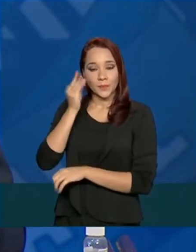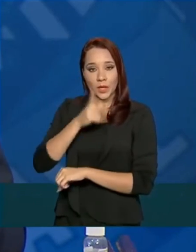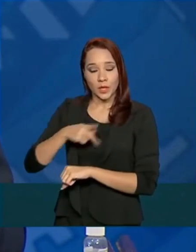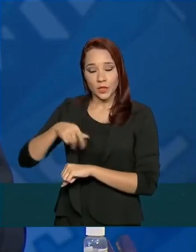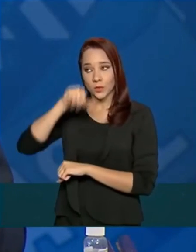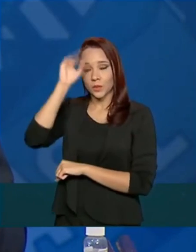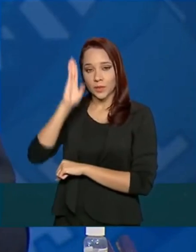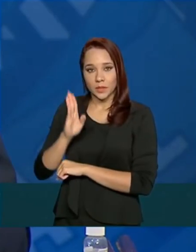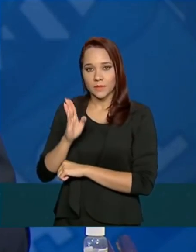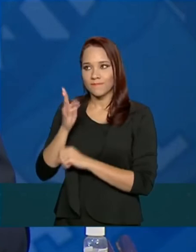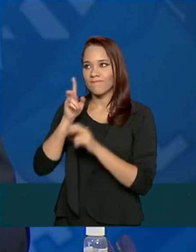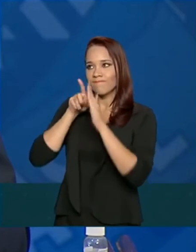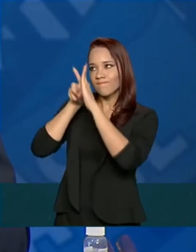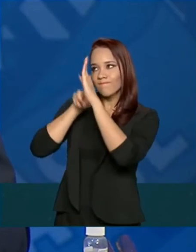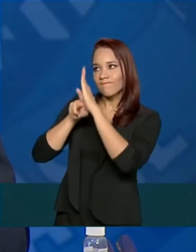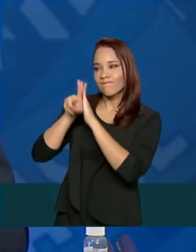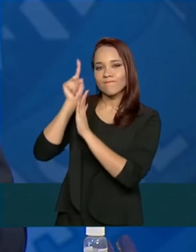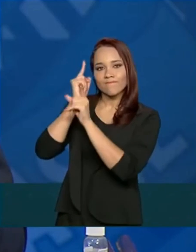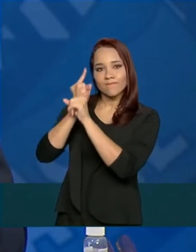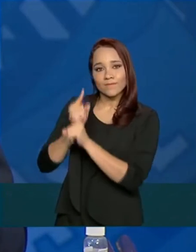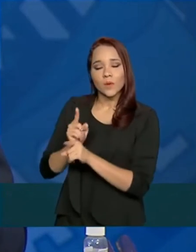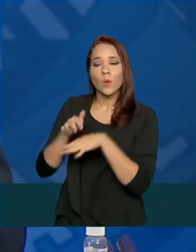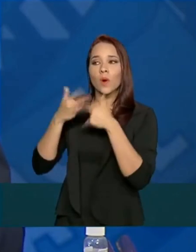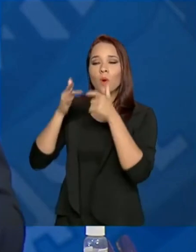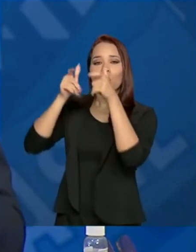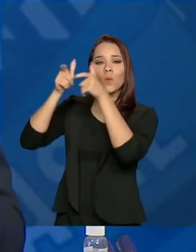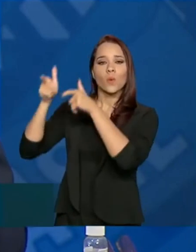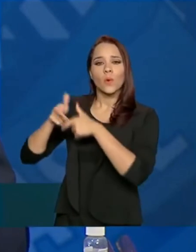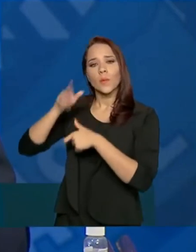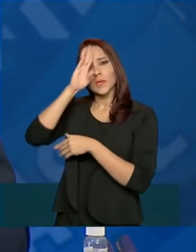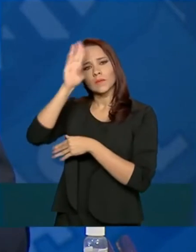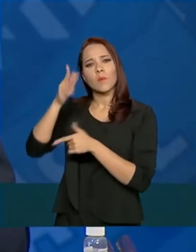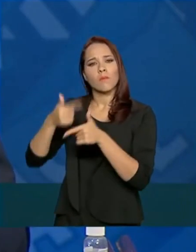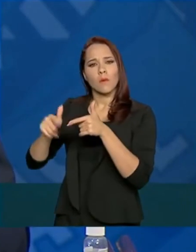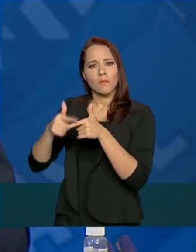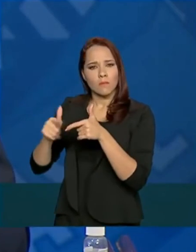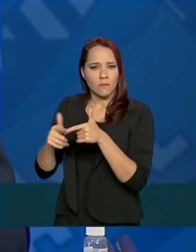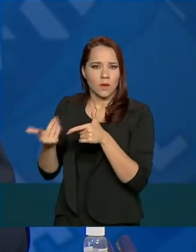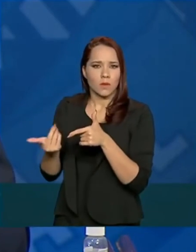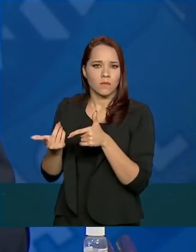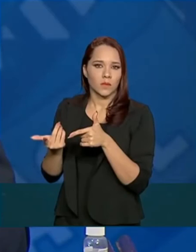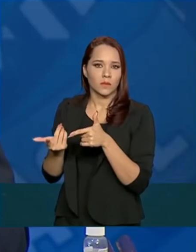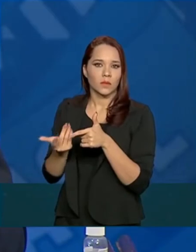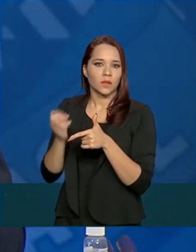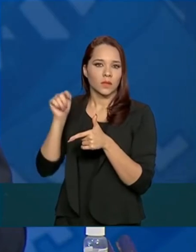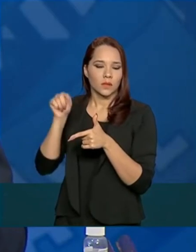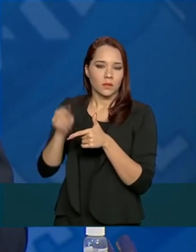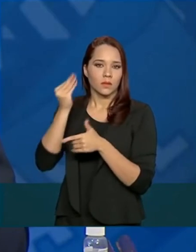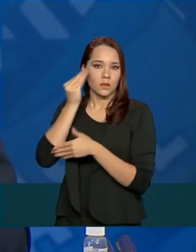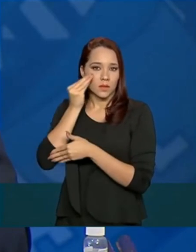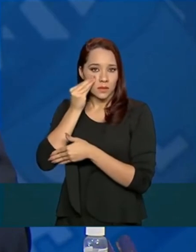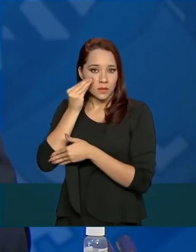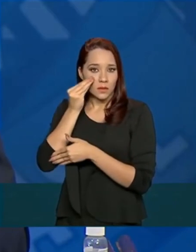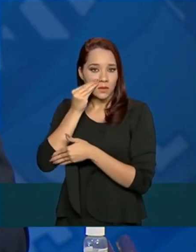país, verificamos os principais entraves associados com essa